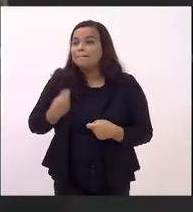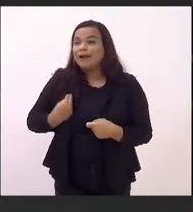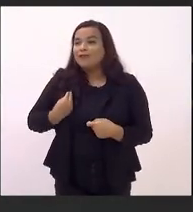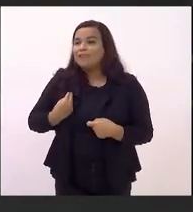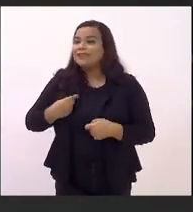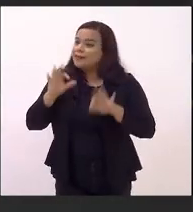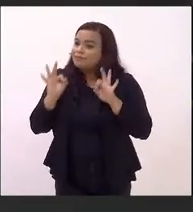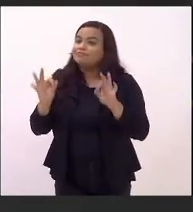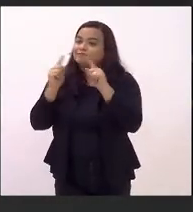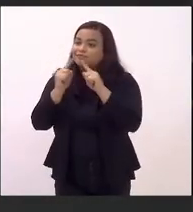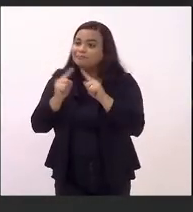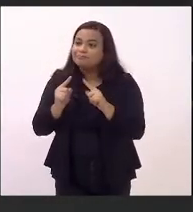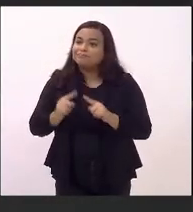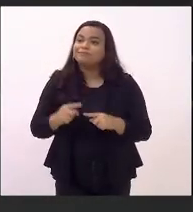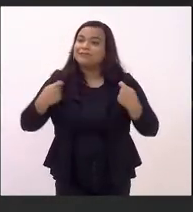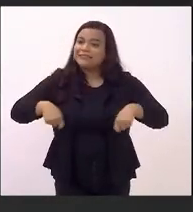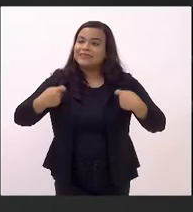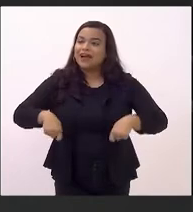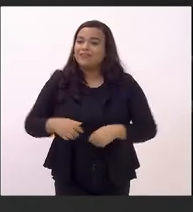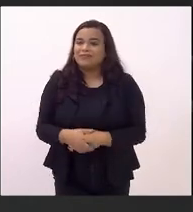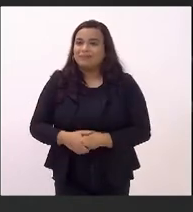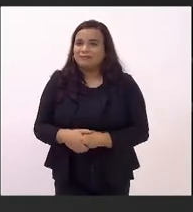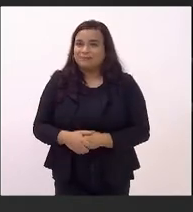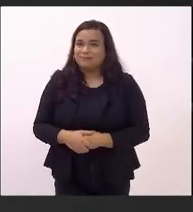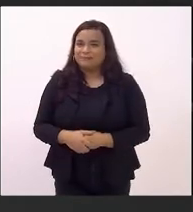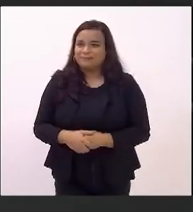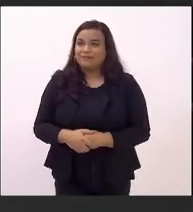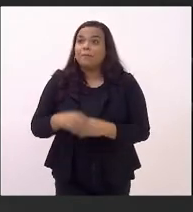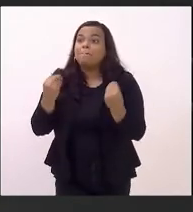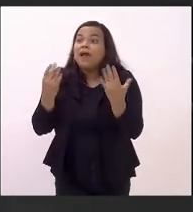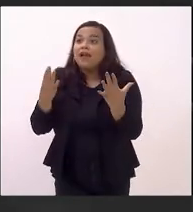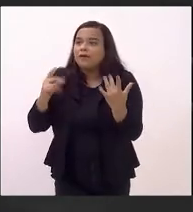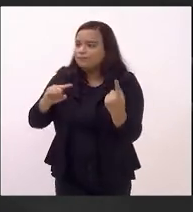que ter passado. Passei quem eu sou hoje.